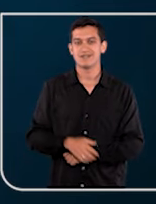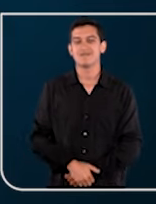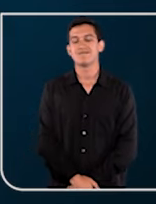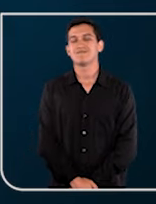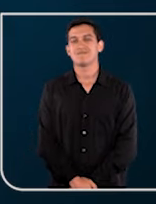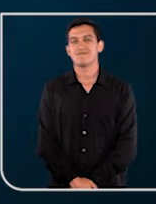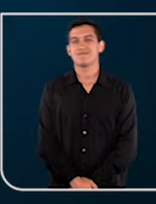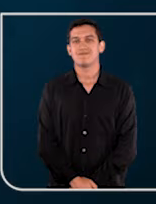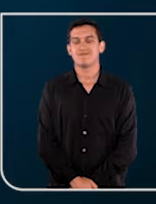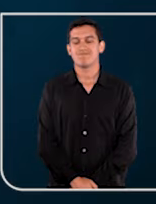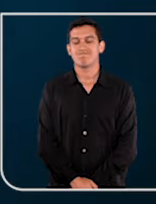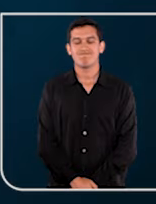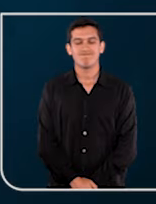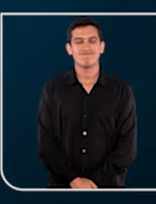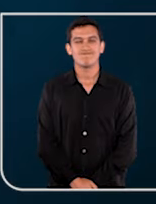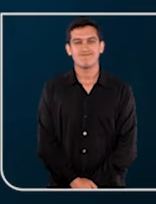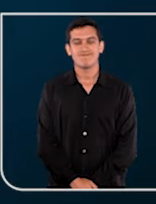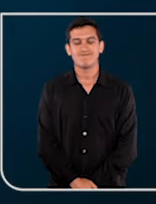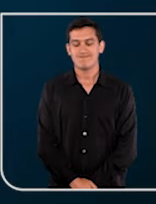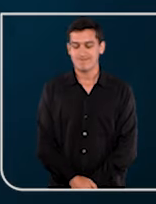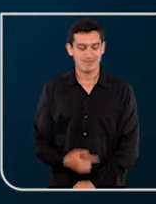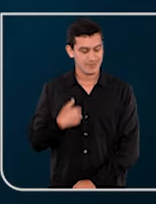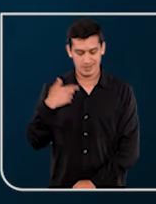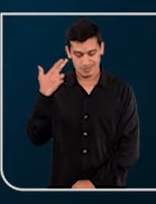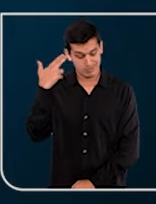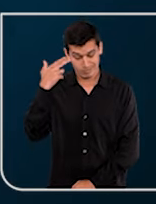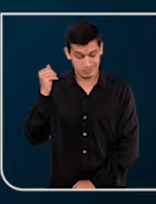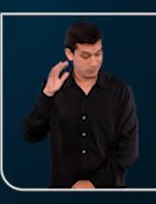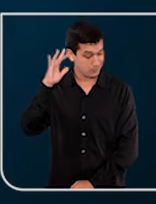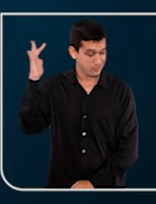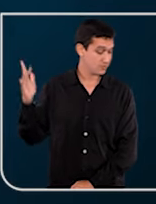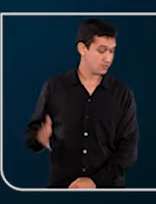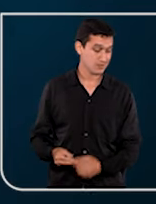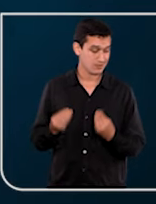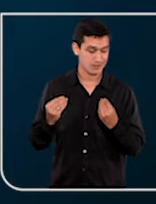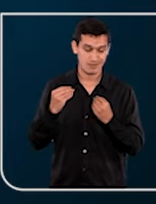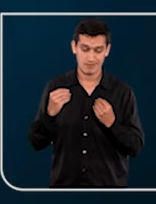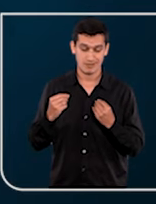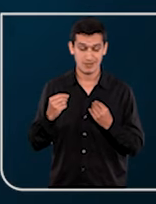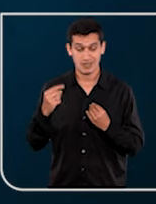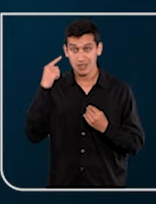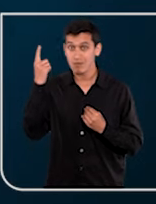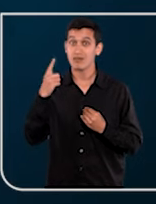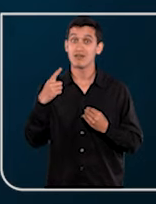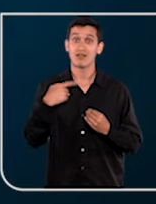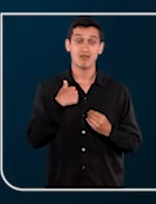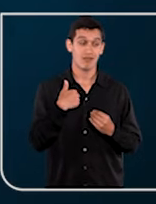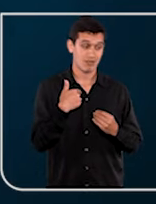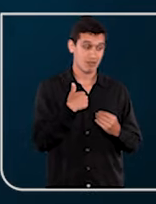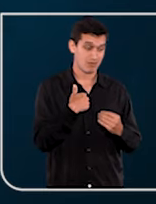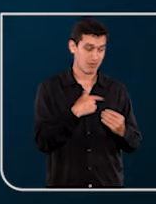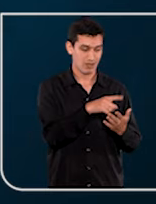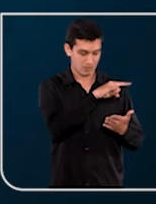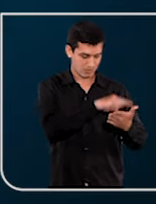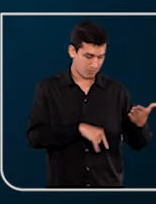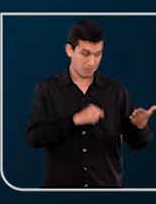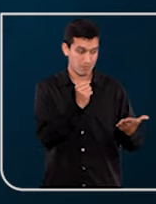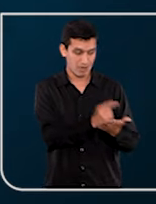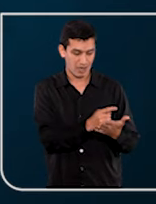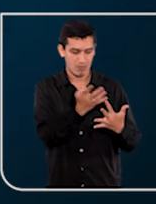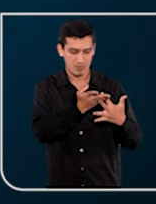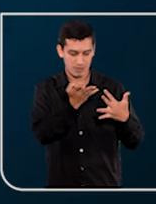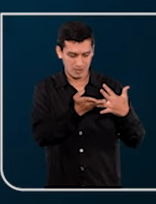adormecida, acorda. Ah, tô arrasada. Sabe aquele boleto que eu recebi pelo WhatsApp?